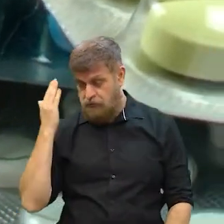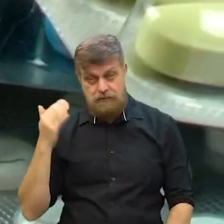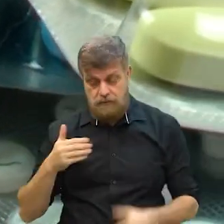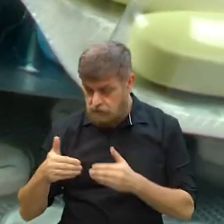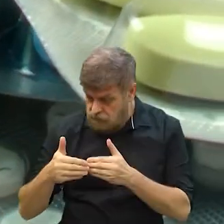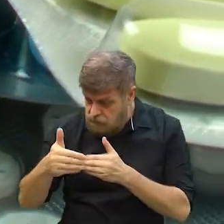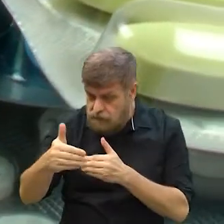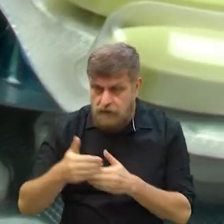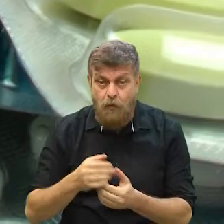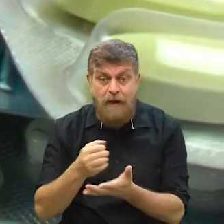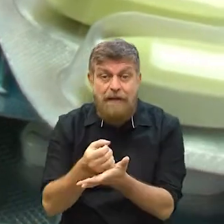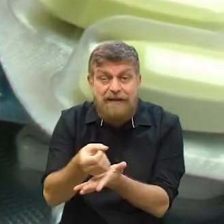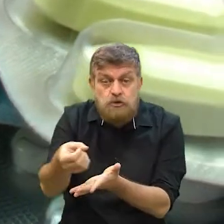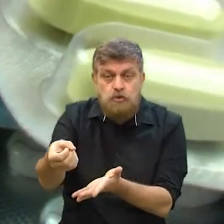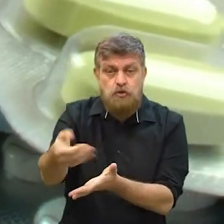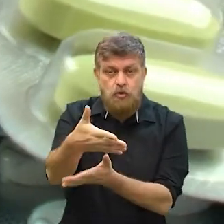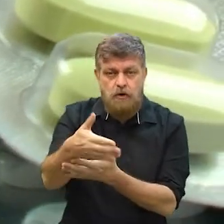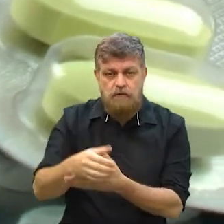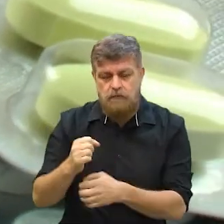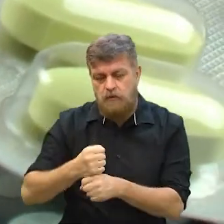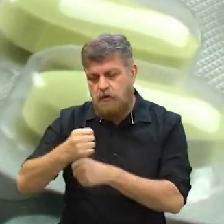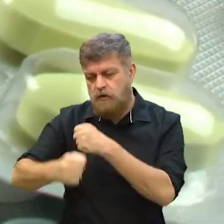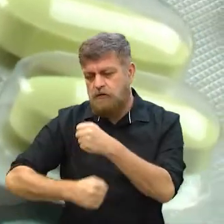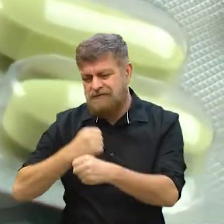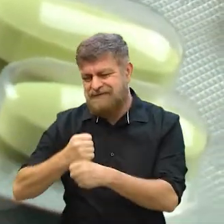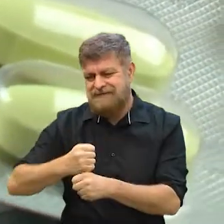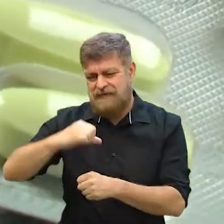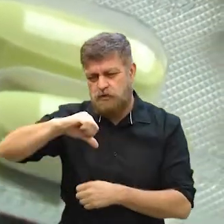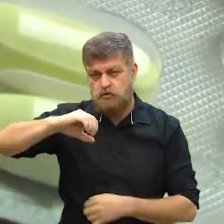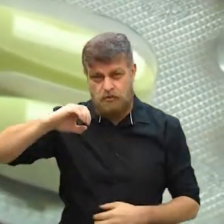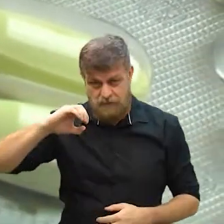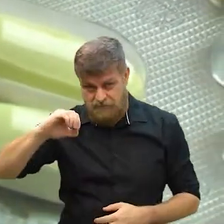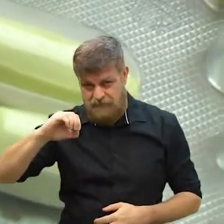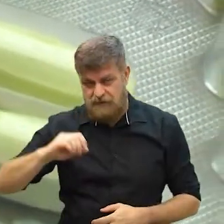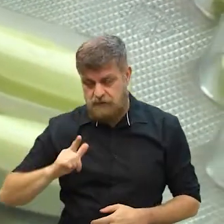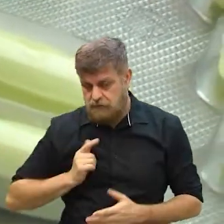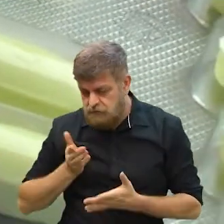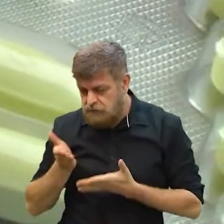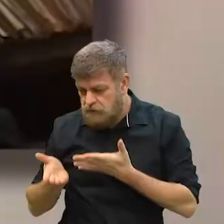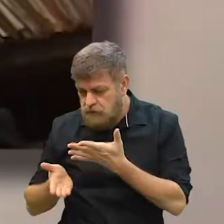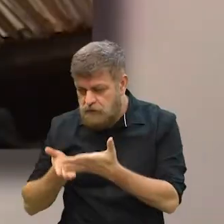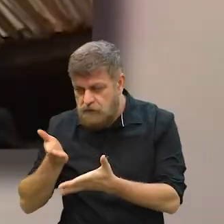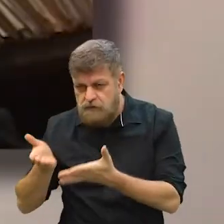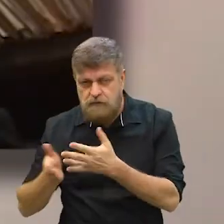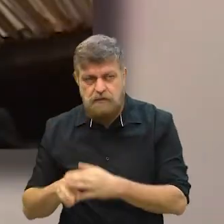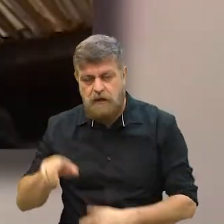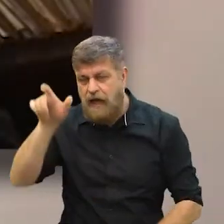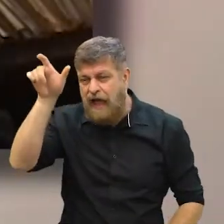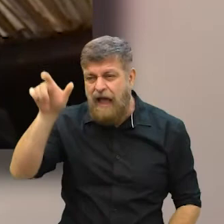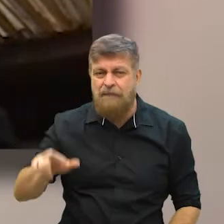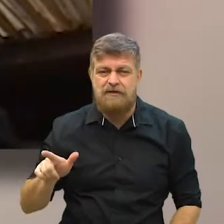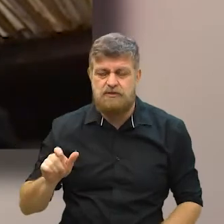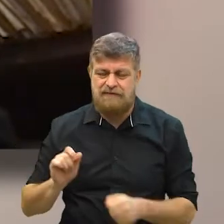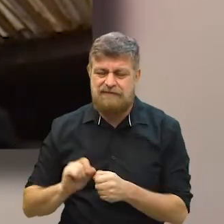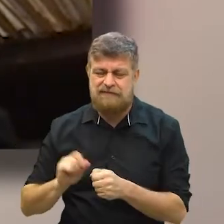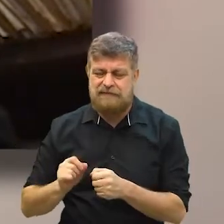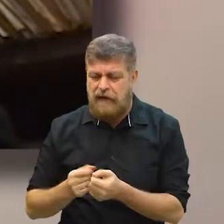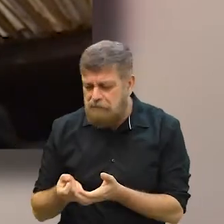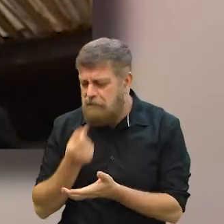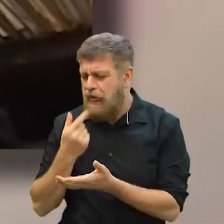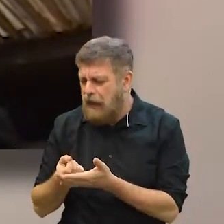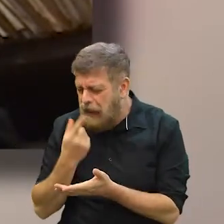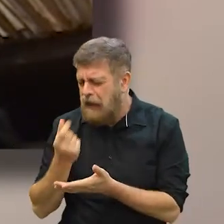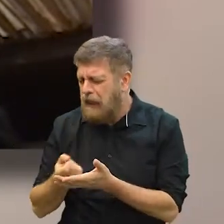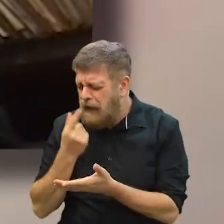da medicação. Nos anos 90, no início da terapia, fazer 6 tomadas